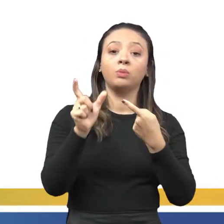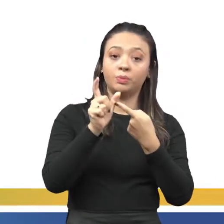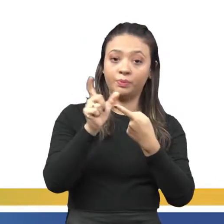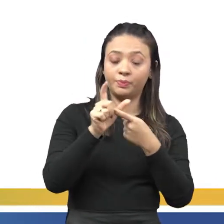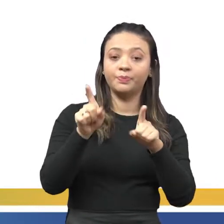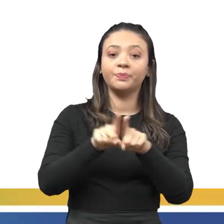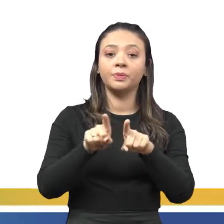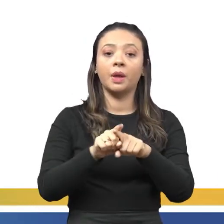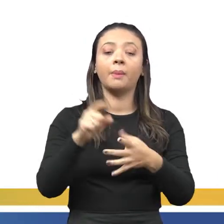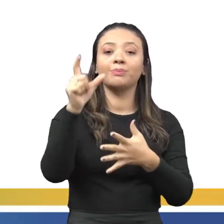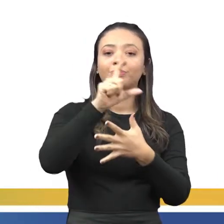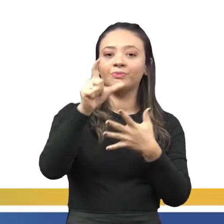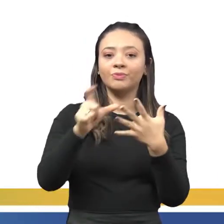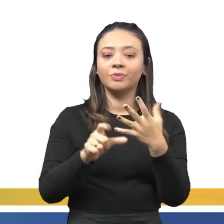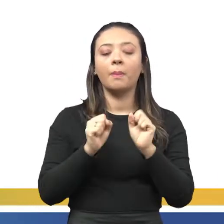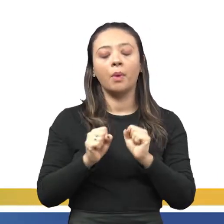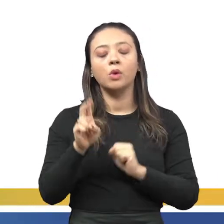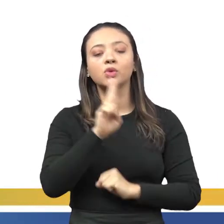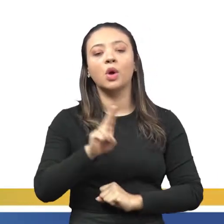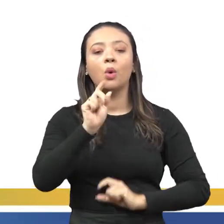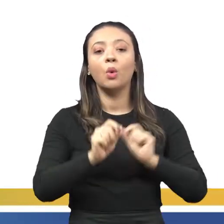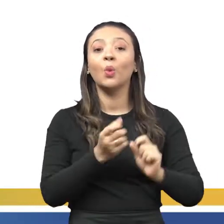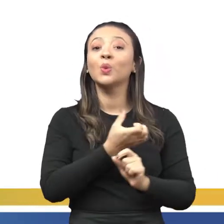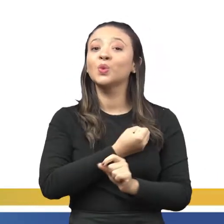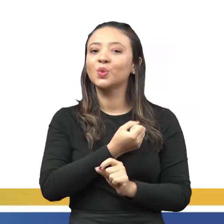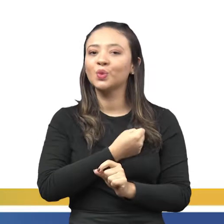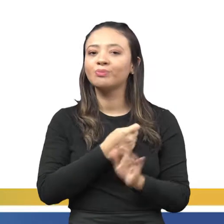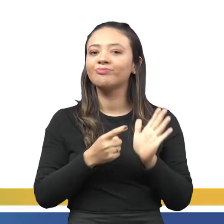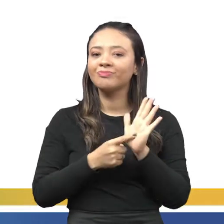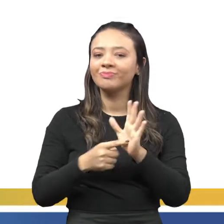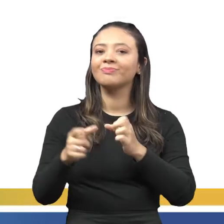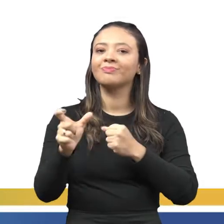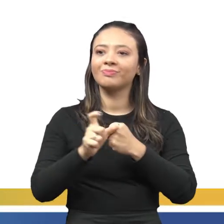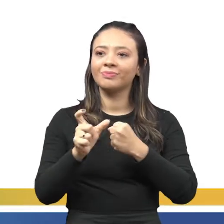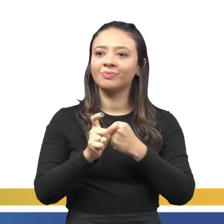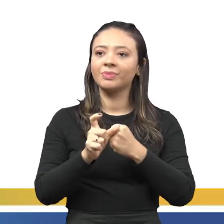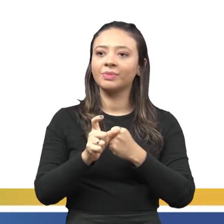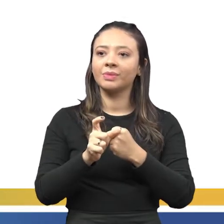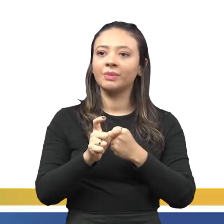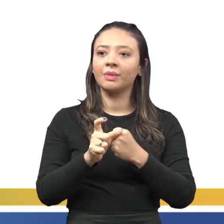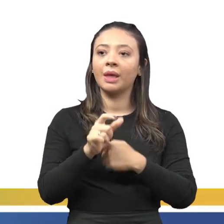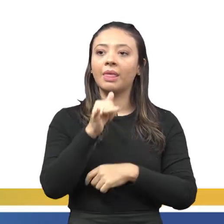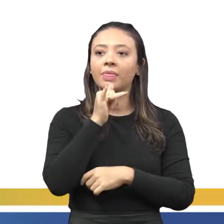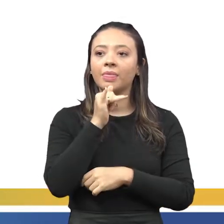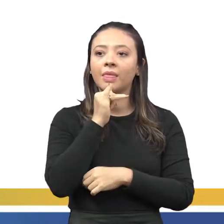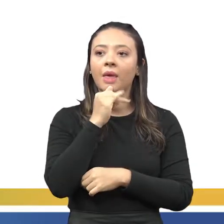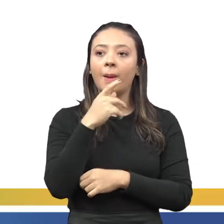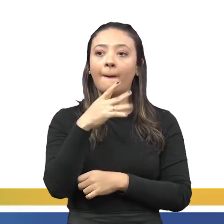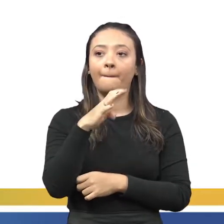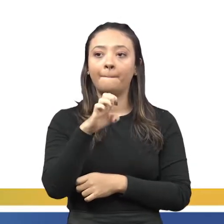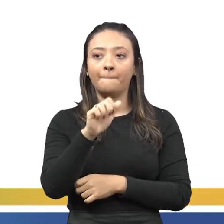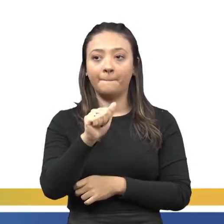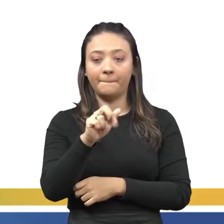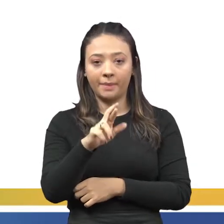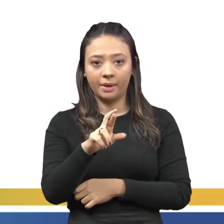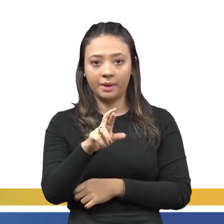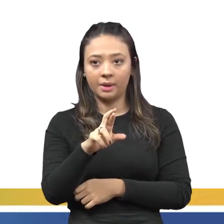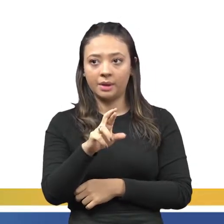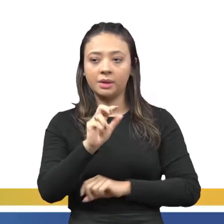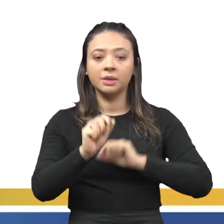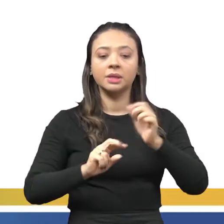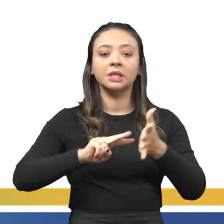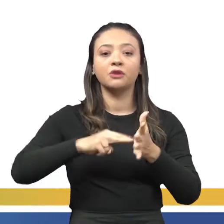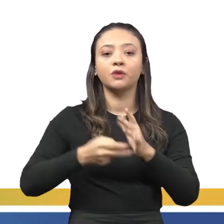seja, que você pode usar um numeral com esse substantivo. Exemplo, pear, que significa pera, no plural